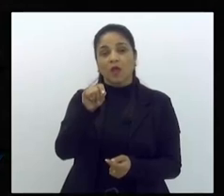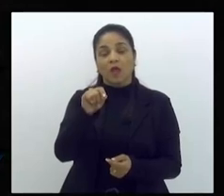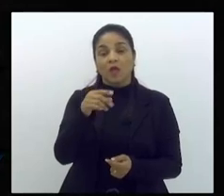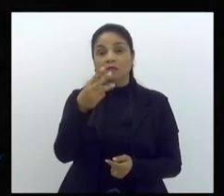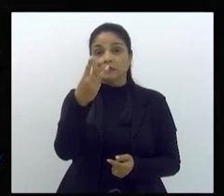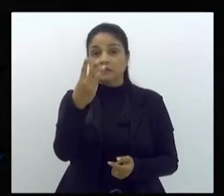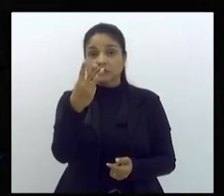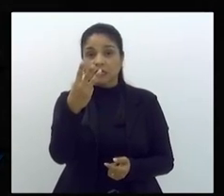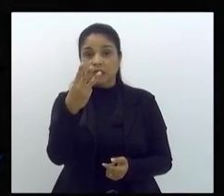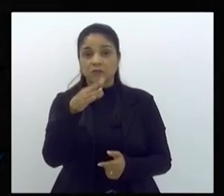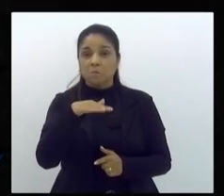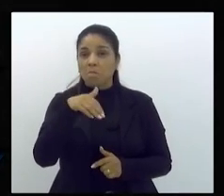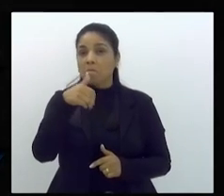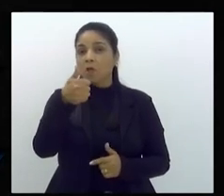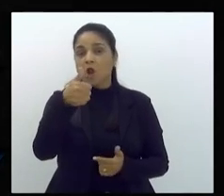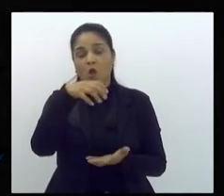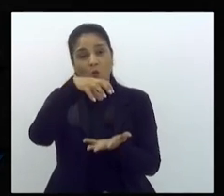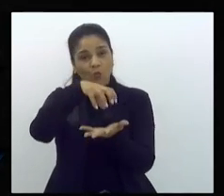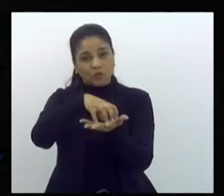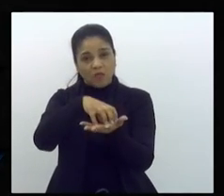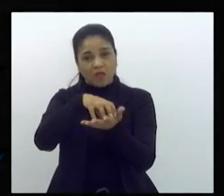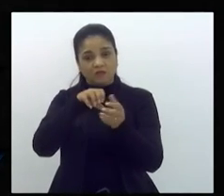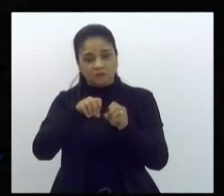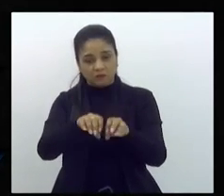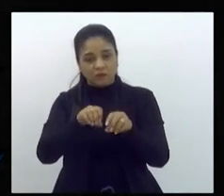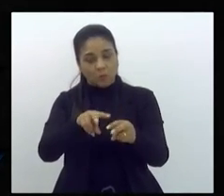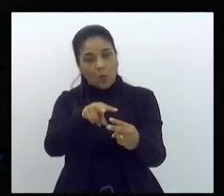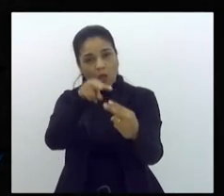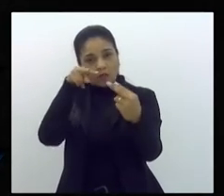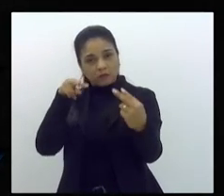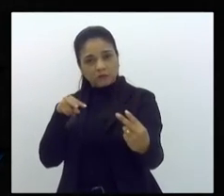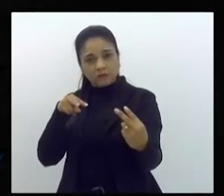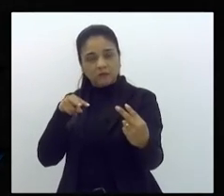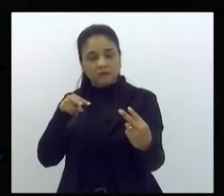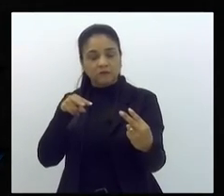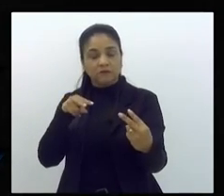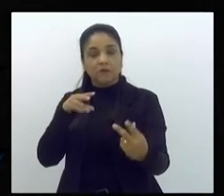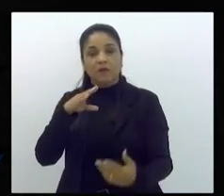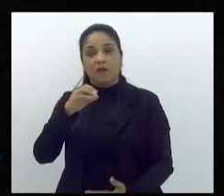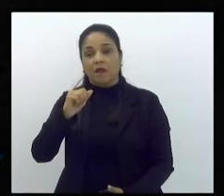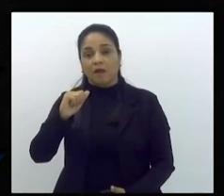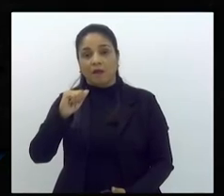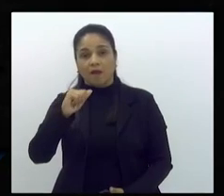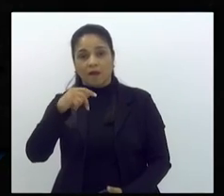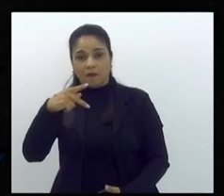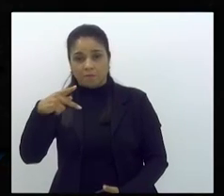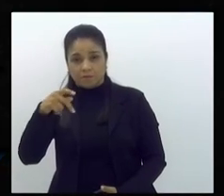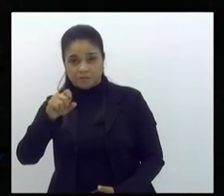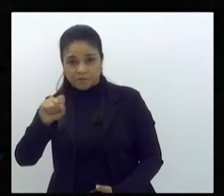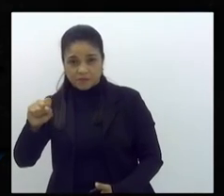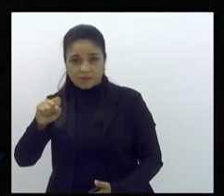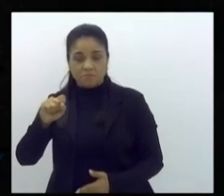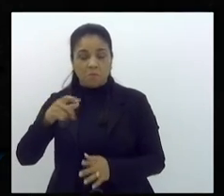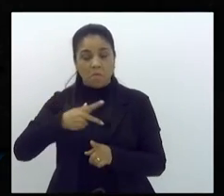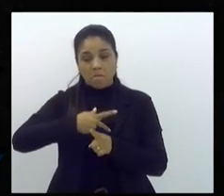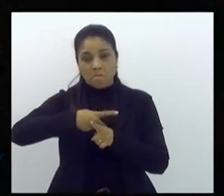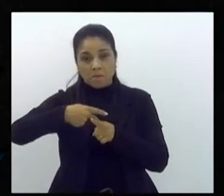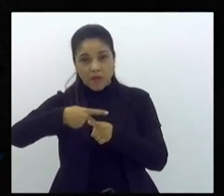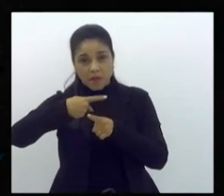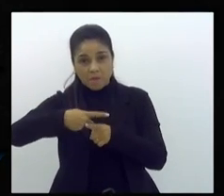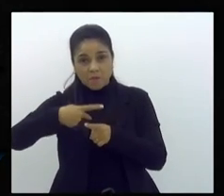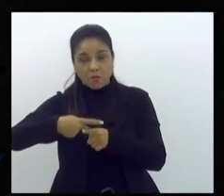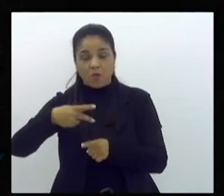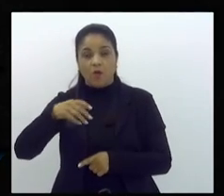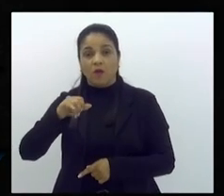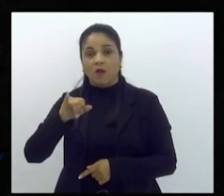unidades de Educação a Distância no Brasil pela Caps que lançou o prêmio Polo é AD o